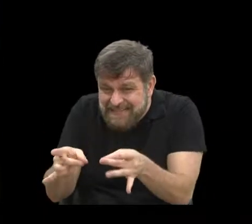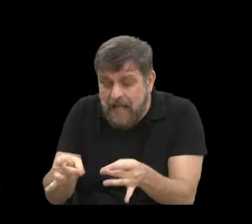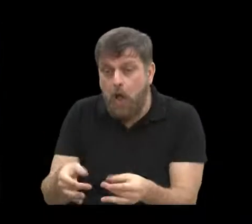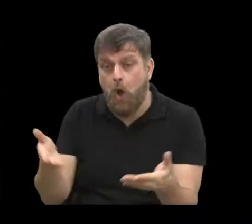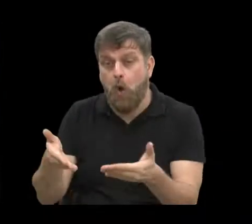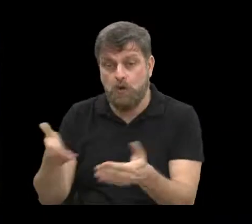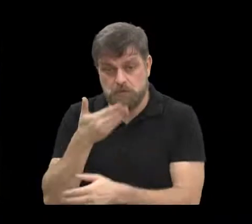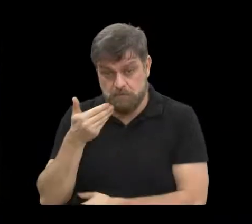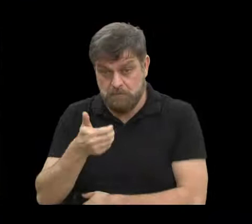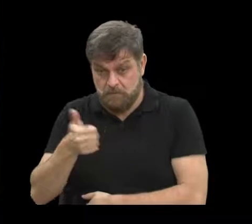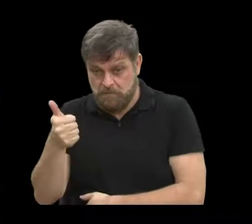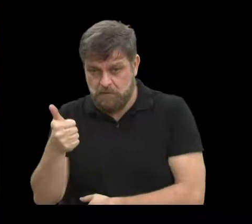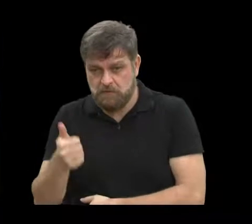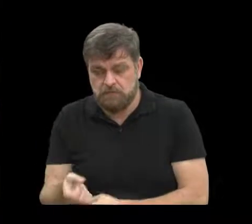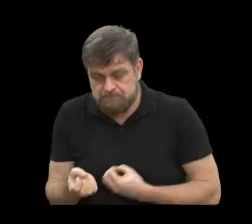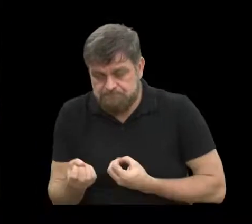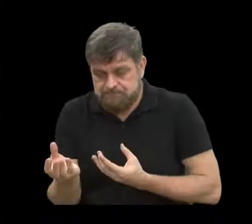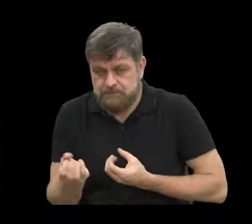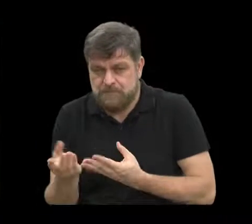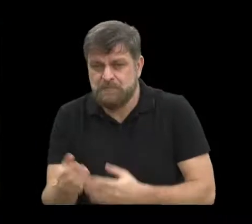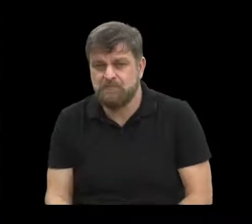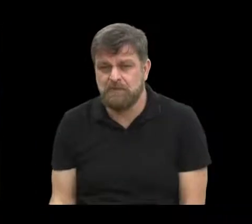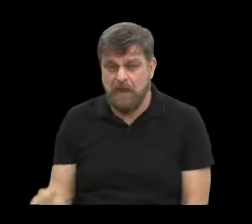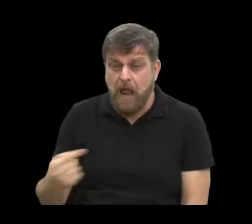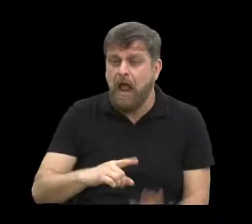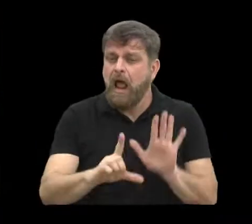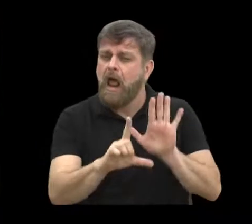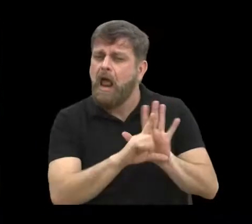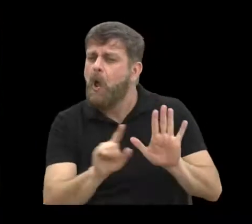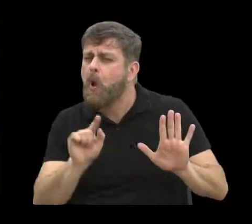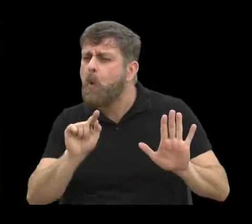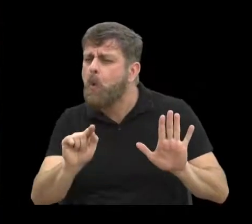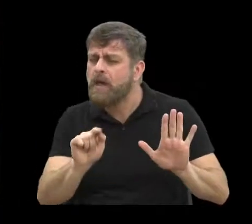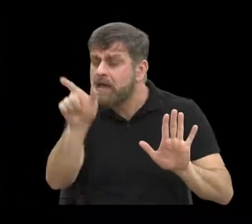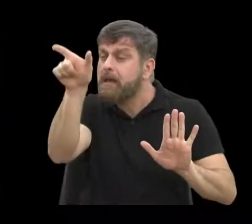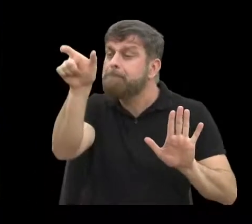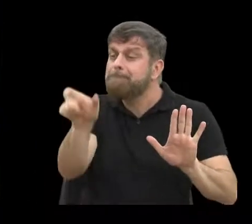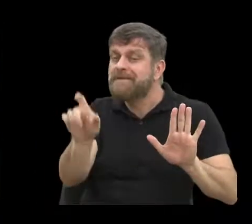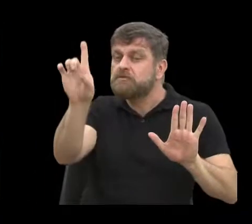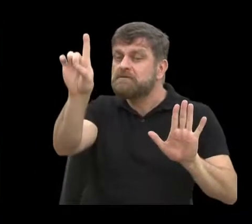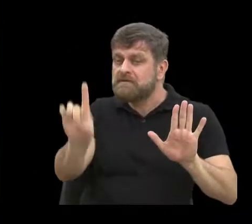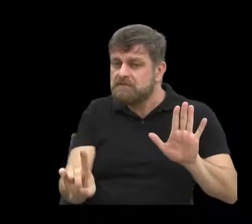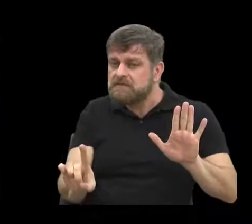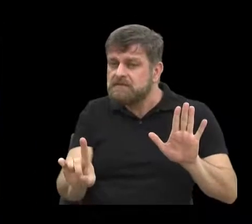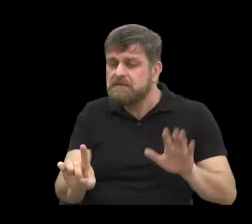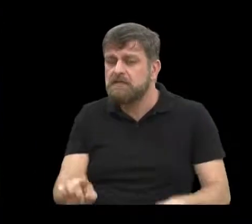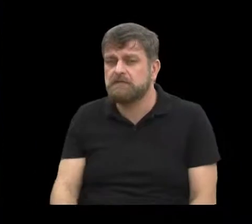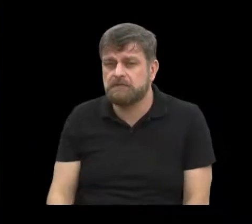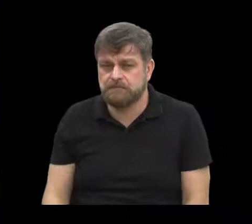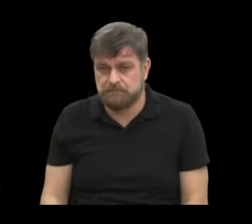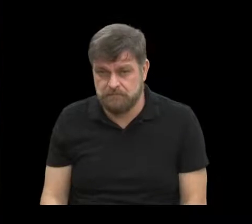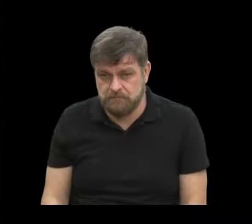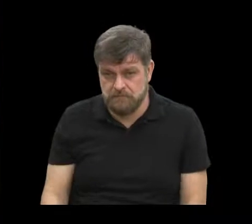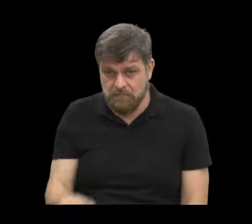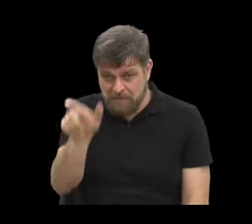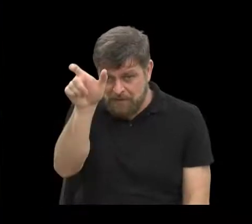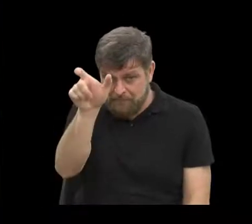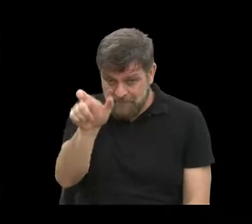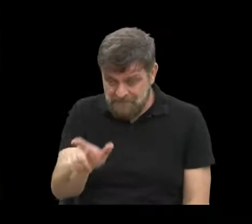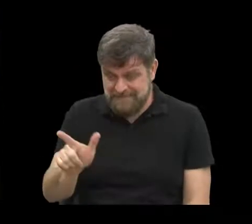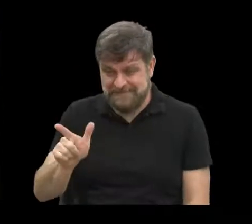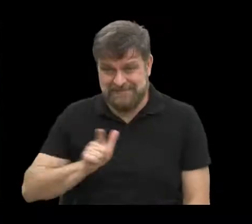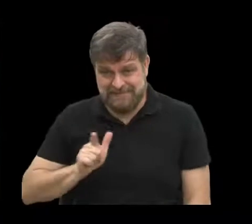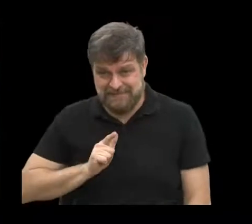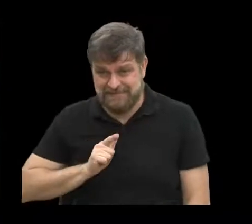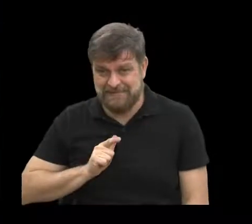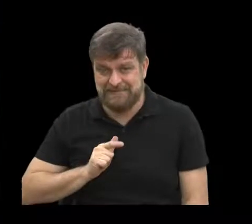hoje. E o que é considerado lá na lei a pessoa com deficiência, né? É aquela que tem impedimentos